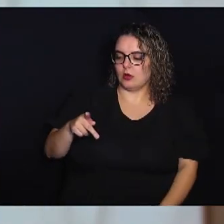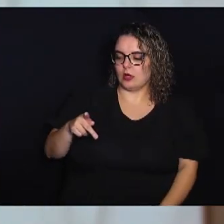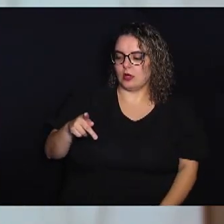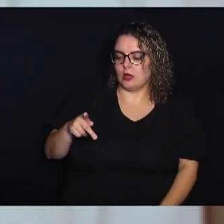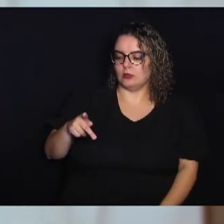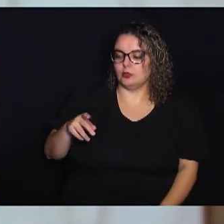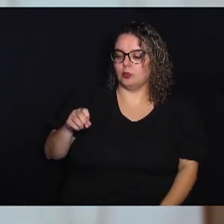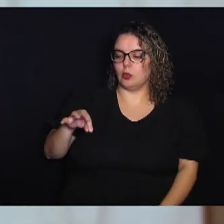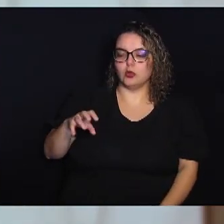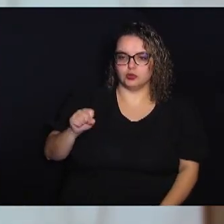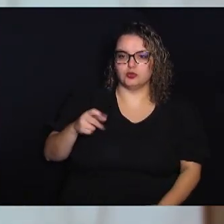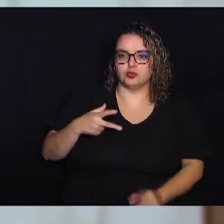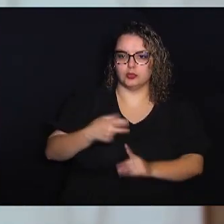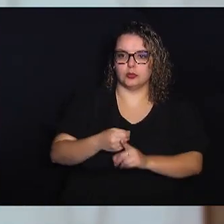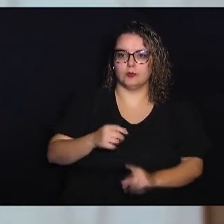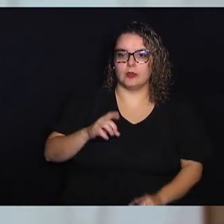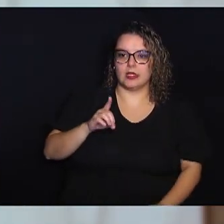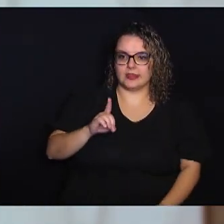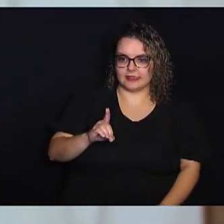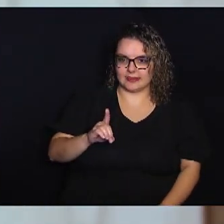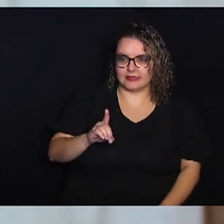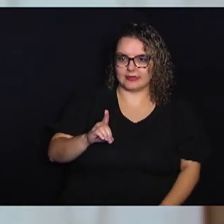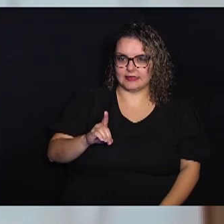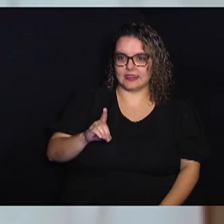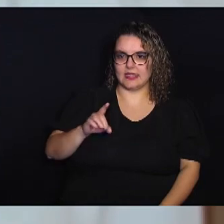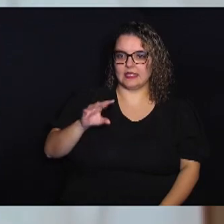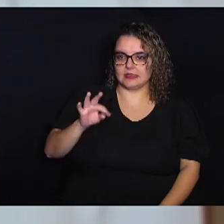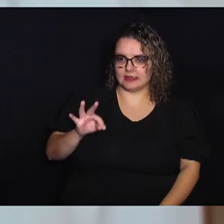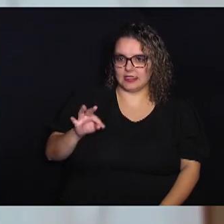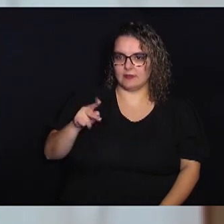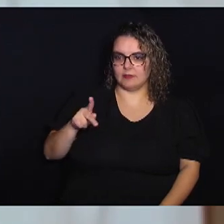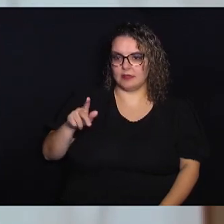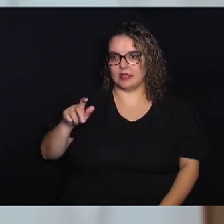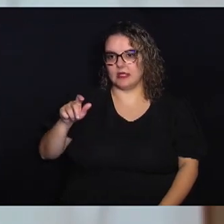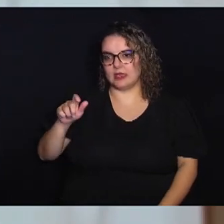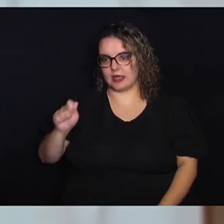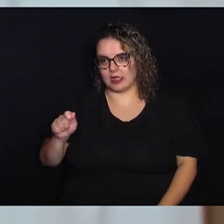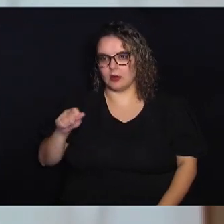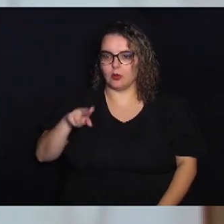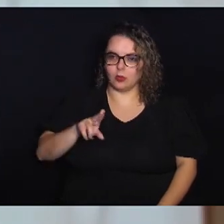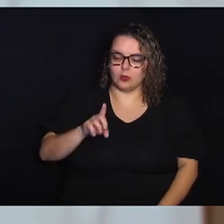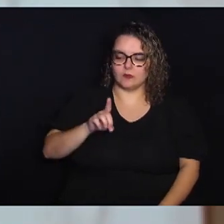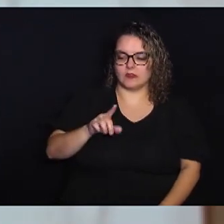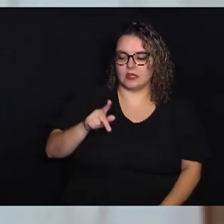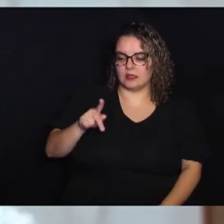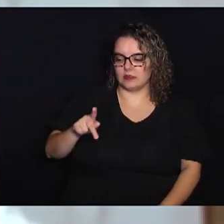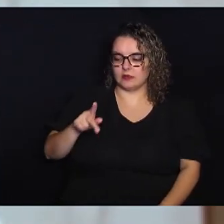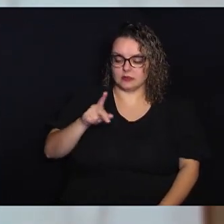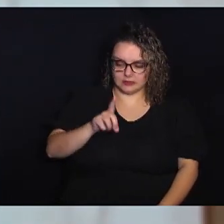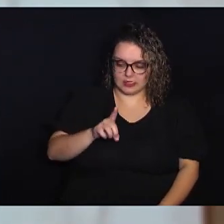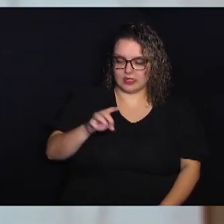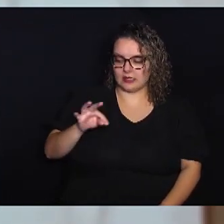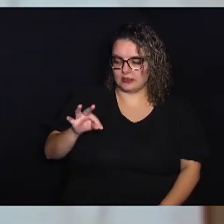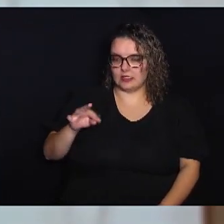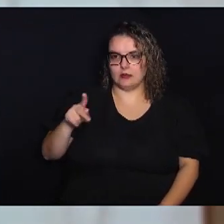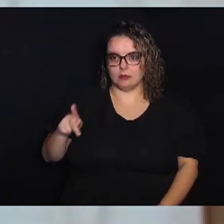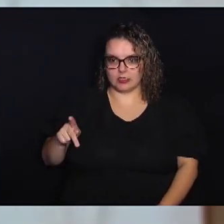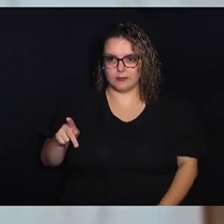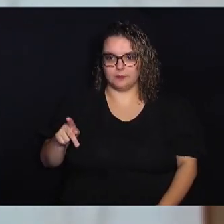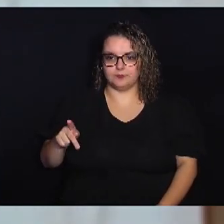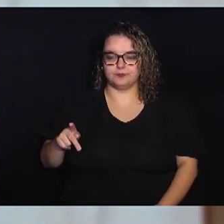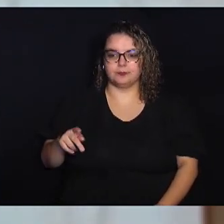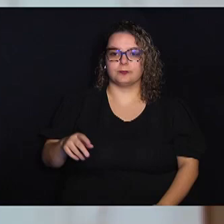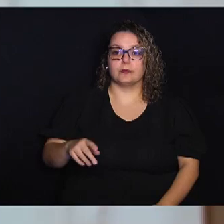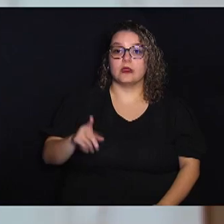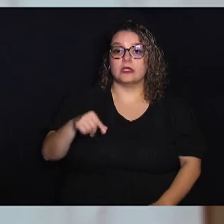eles tomaram uma vacina que chama DTPA, ou DTP, ou DT. Então, é que aí